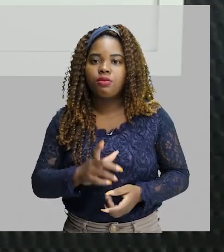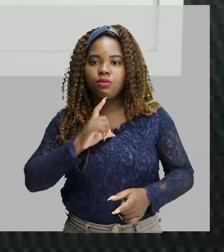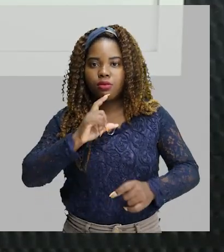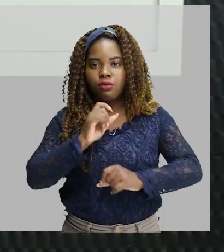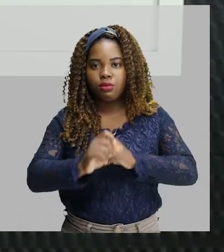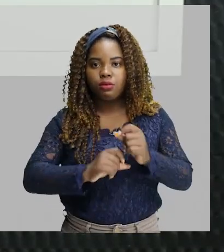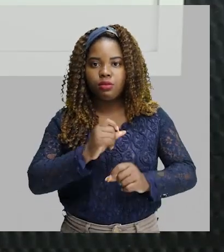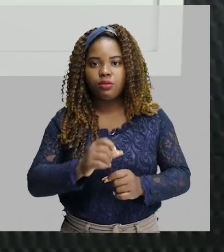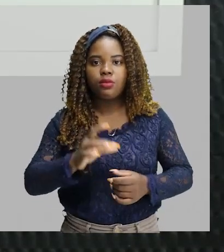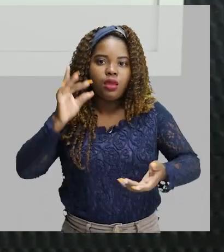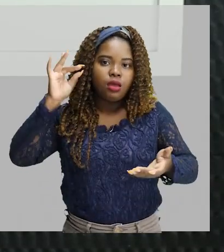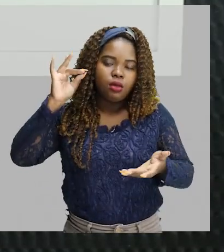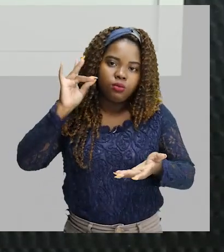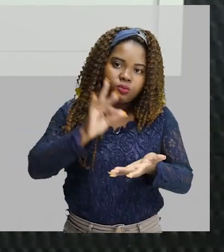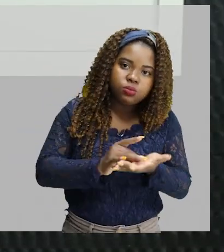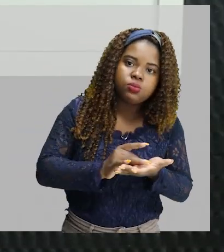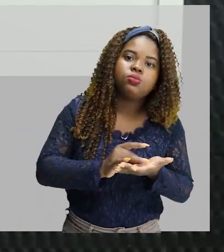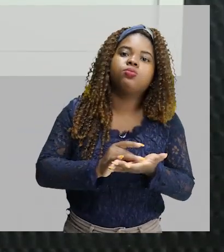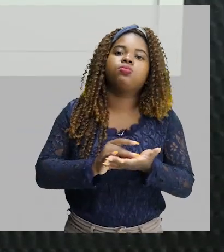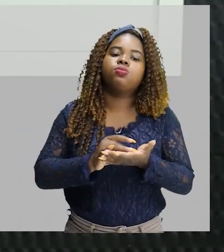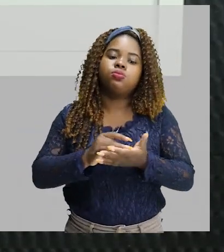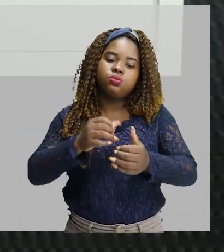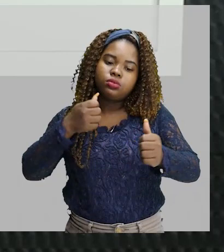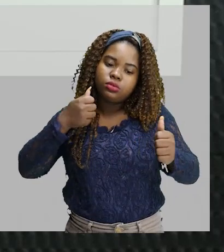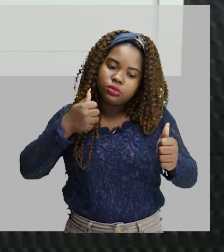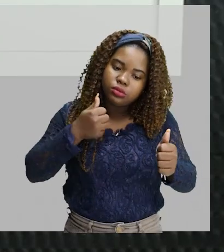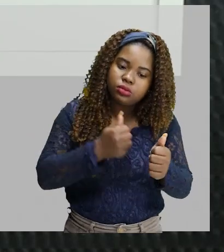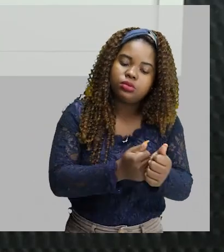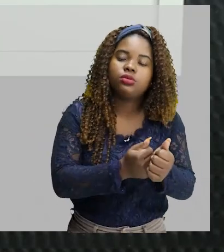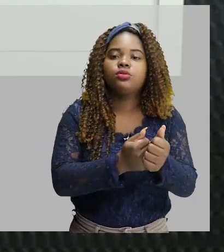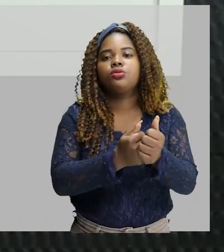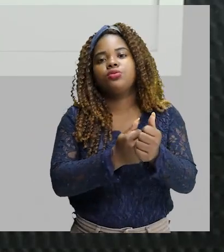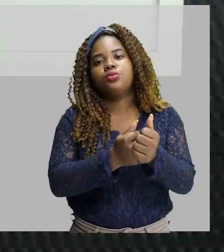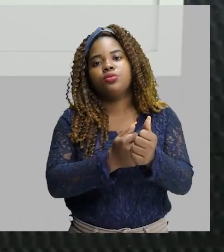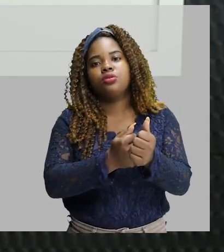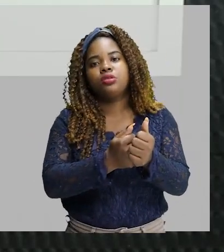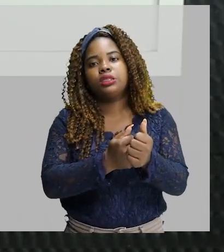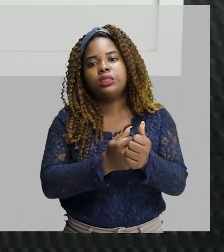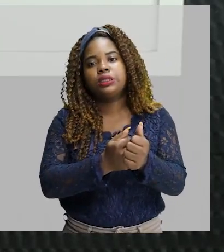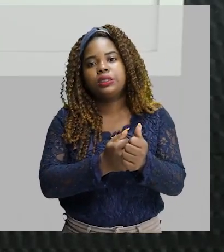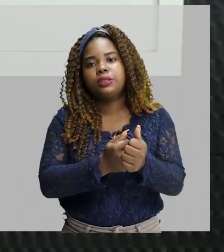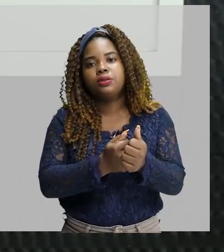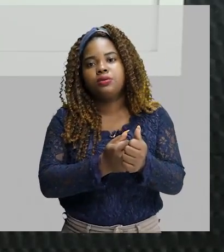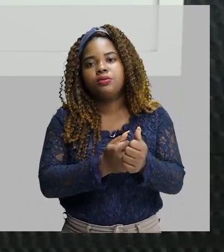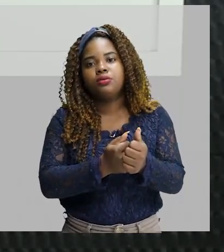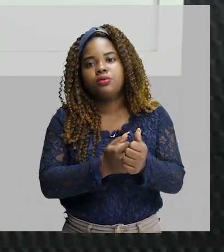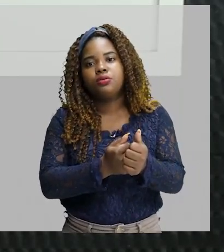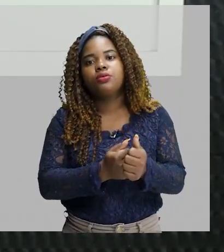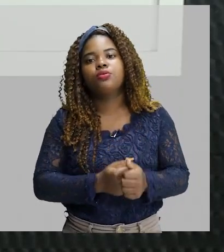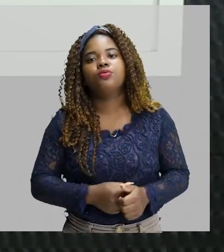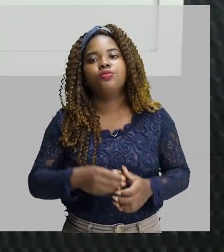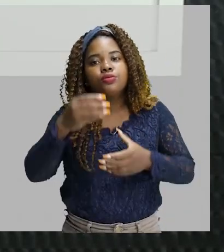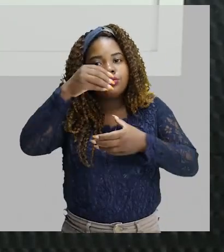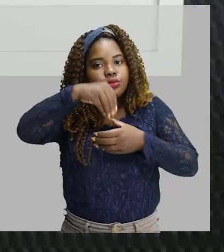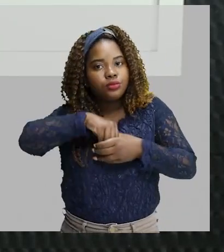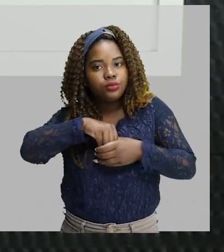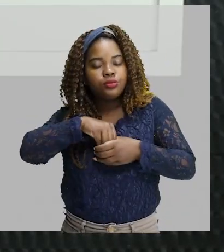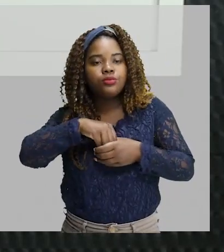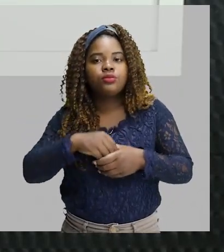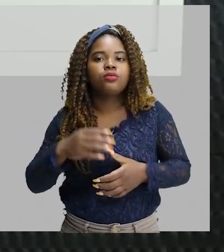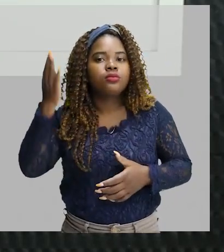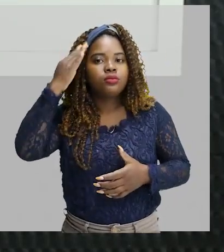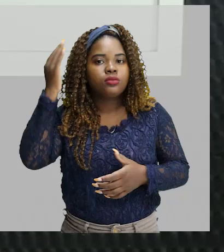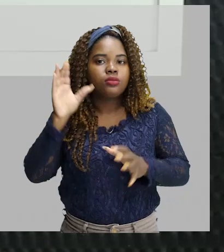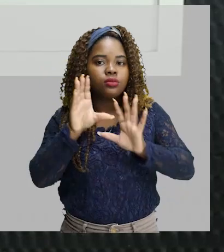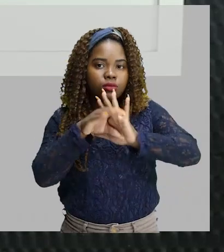Precede a essência. Esta expressão é fundamental para que entendamos o